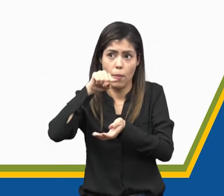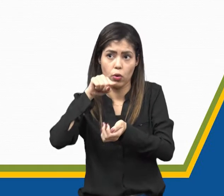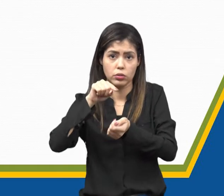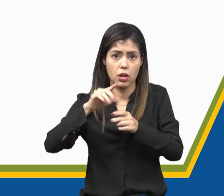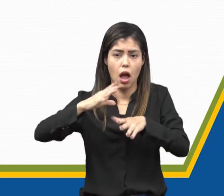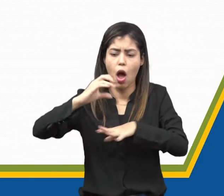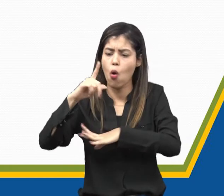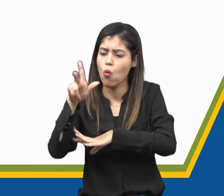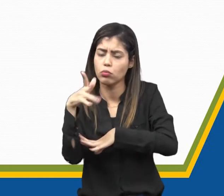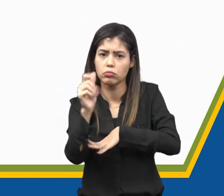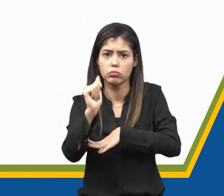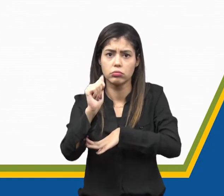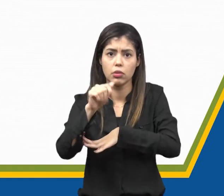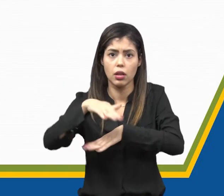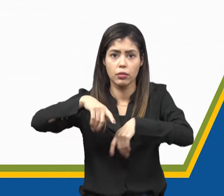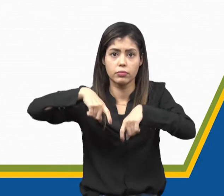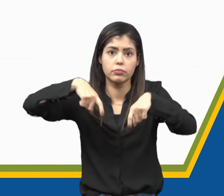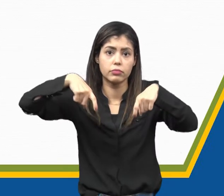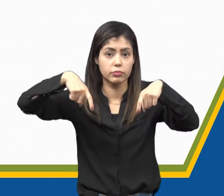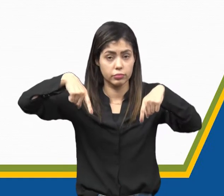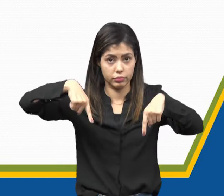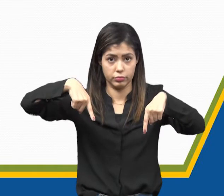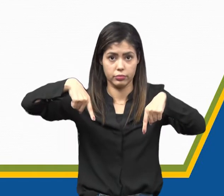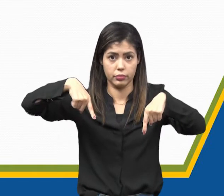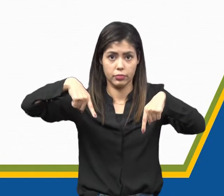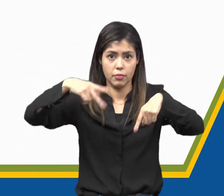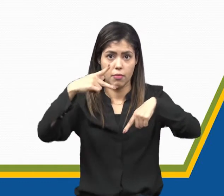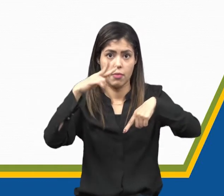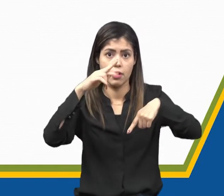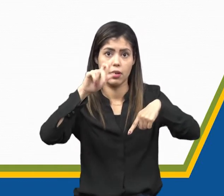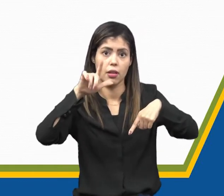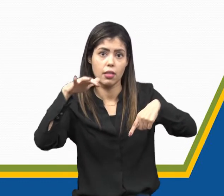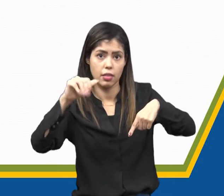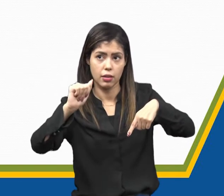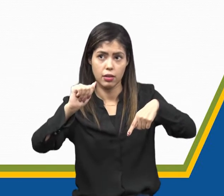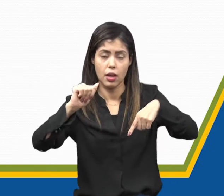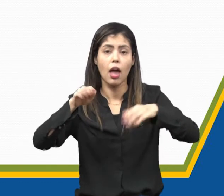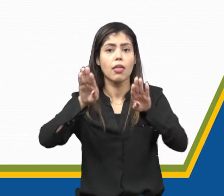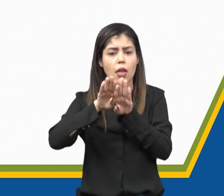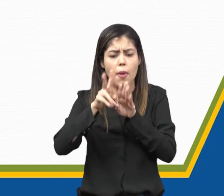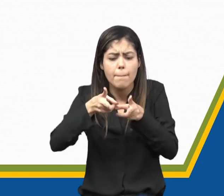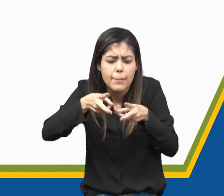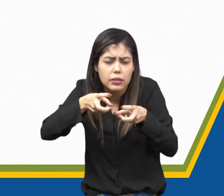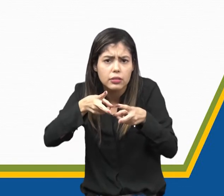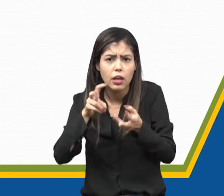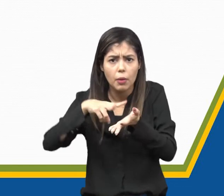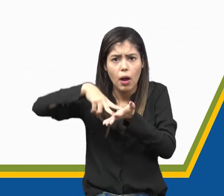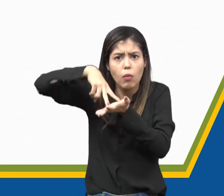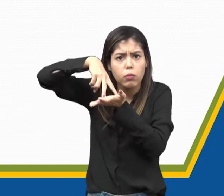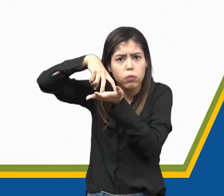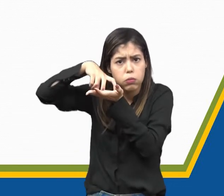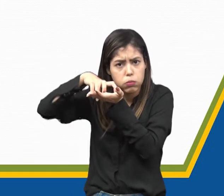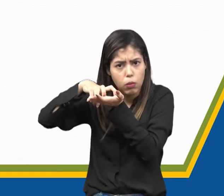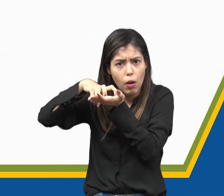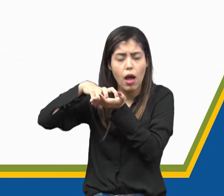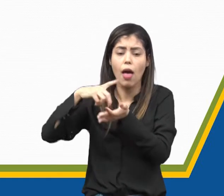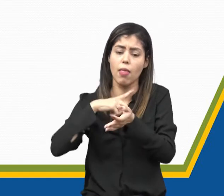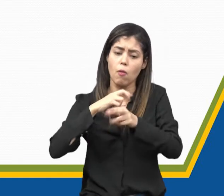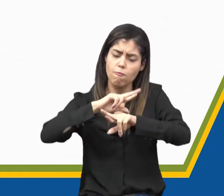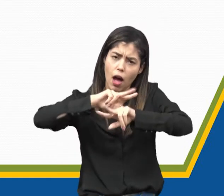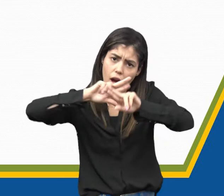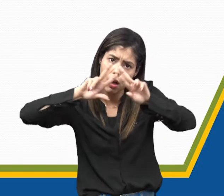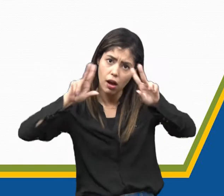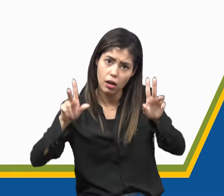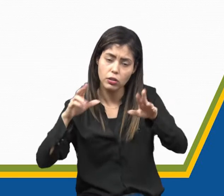são mais paralelas, são paralelas ao chão, ó, e observe que o agachamento envolve múltiplas articulações e